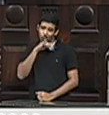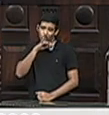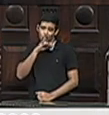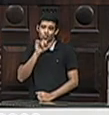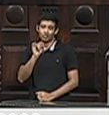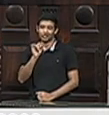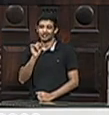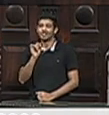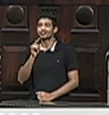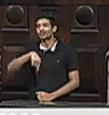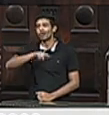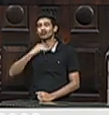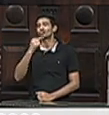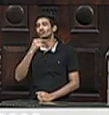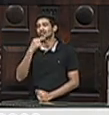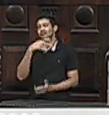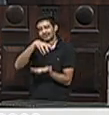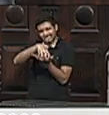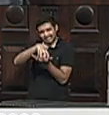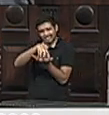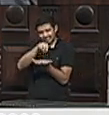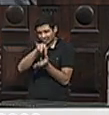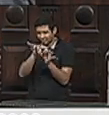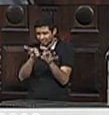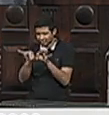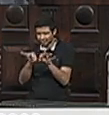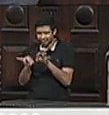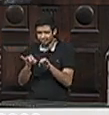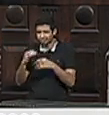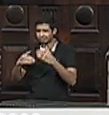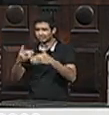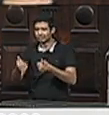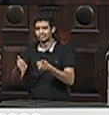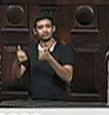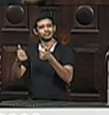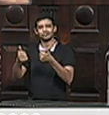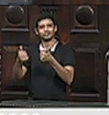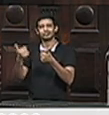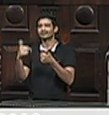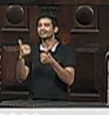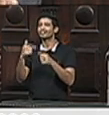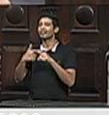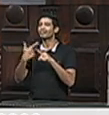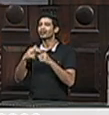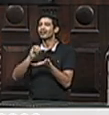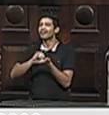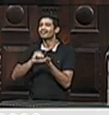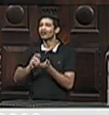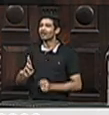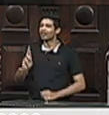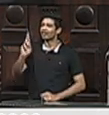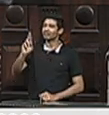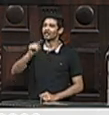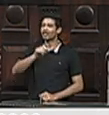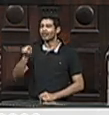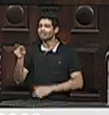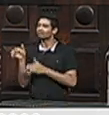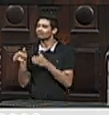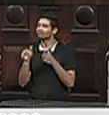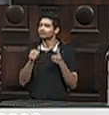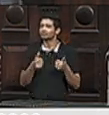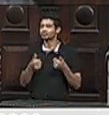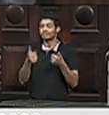tempo, e isto dificulta o funcionamento deste órgão colegiado. Isso eu também entendo. Eu sou membro de conselho, já presidi